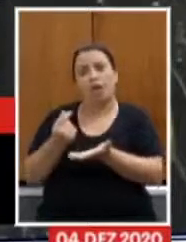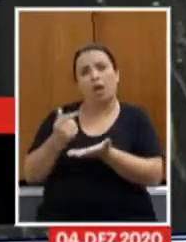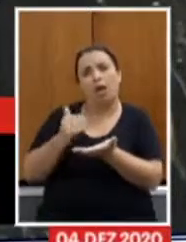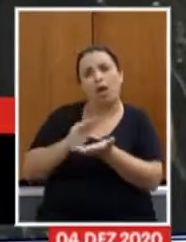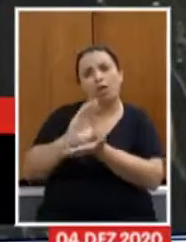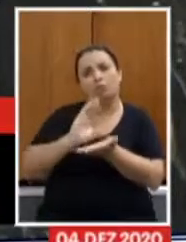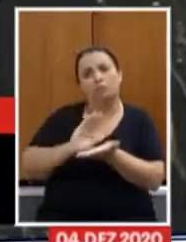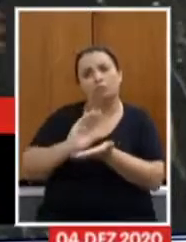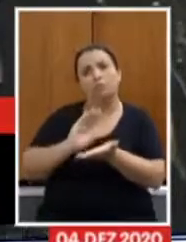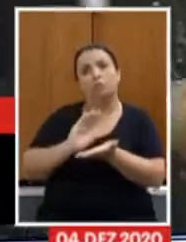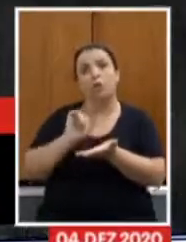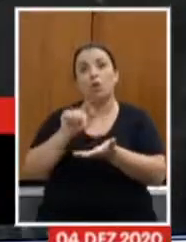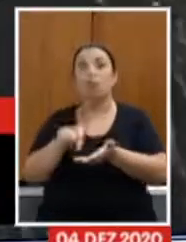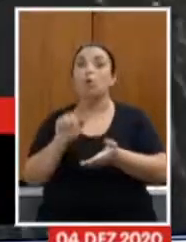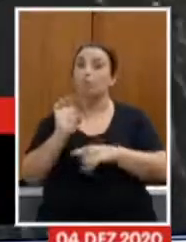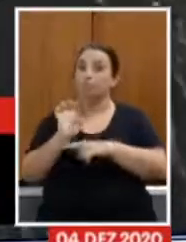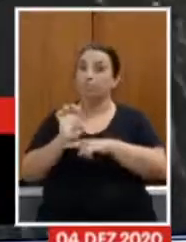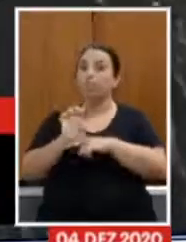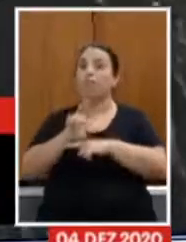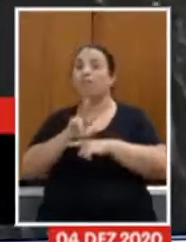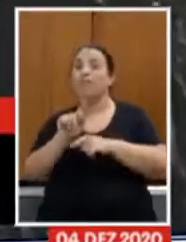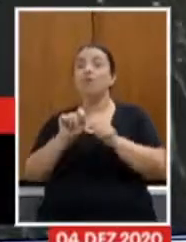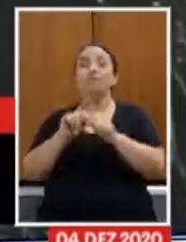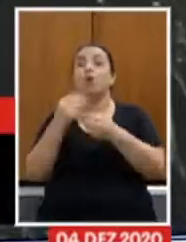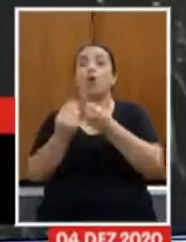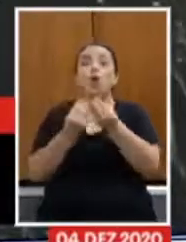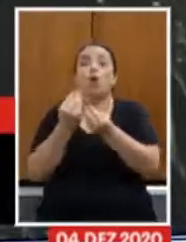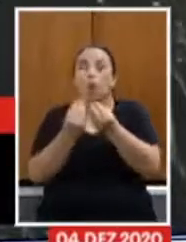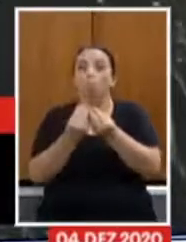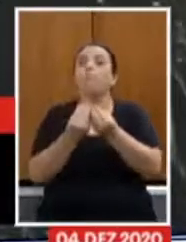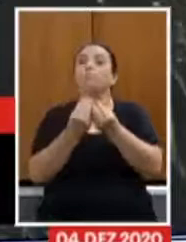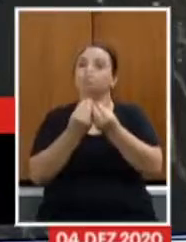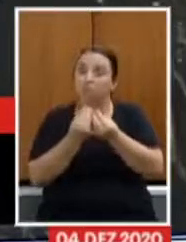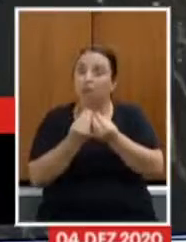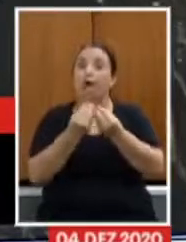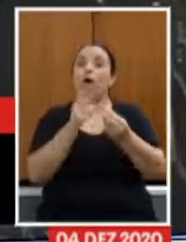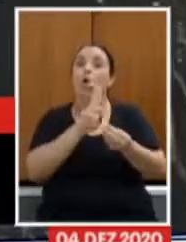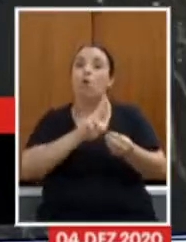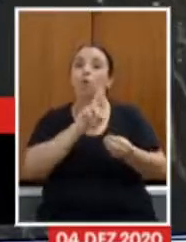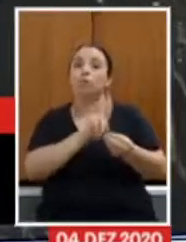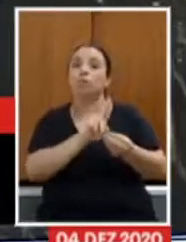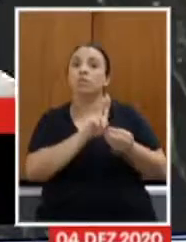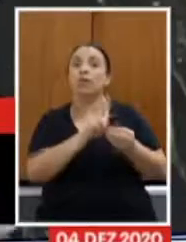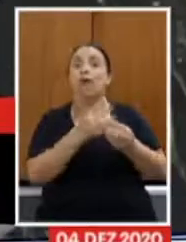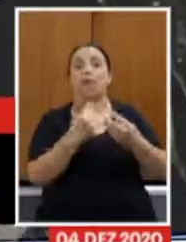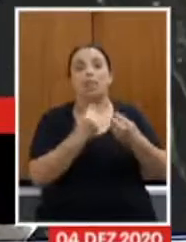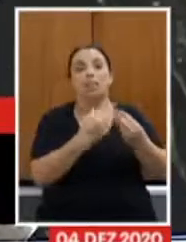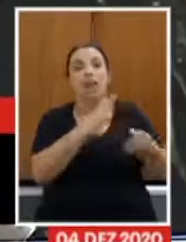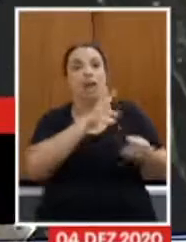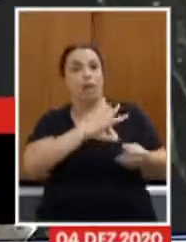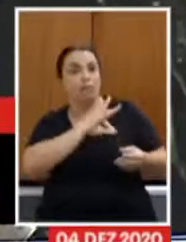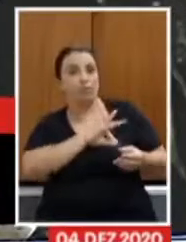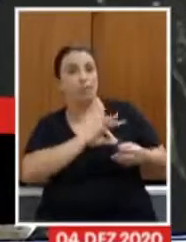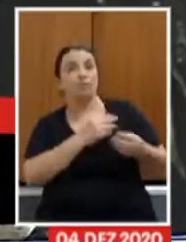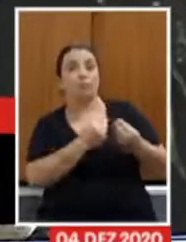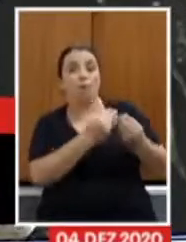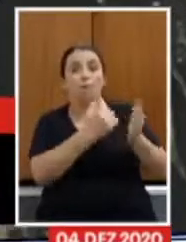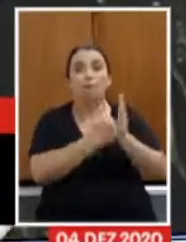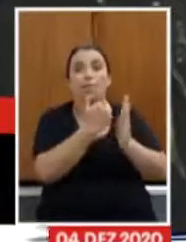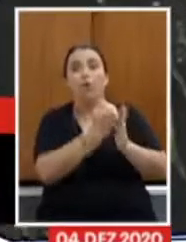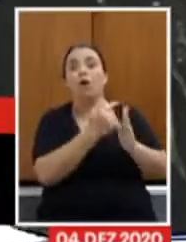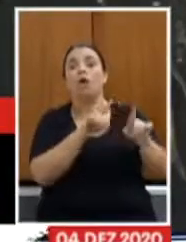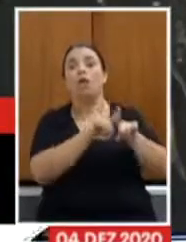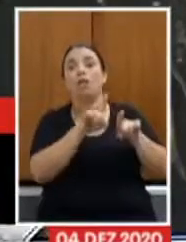na valorização e na remuneração dos profissionais da educação. Então, nós temos o recurso vinculado, que são